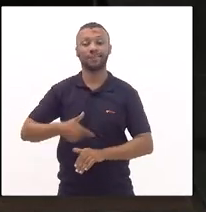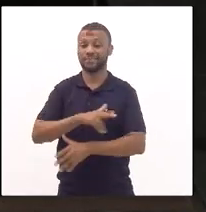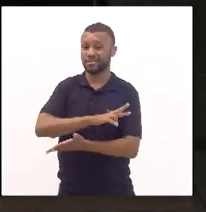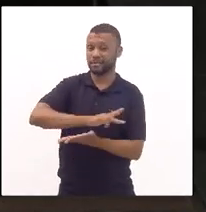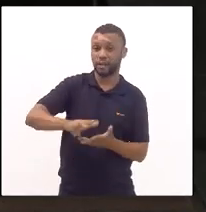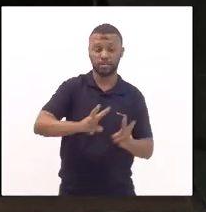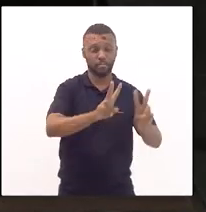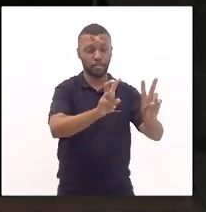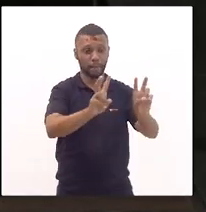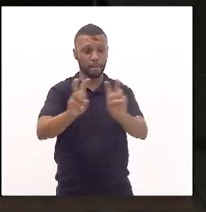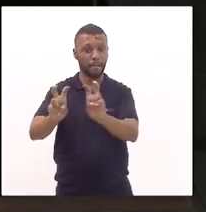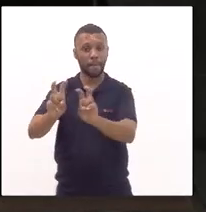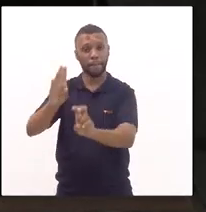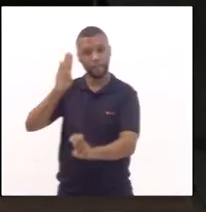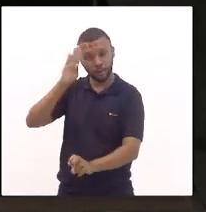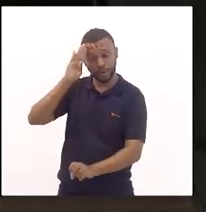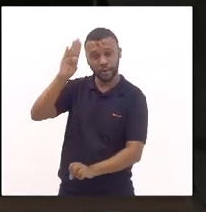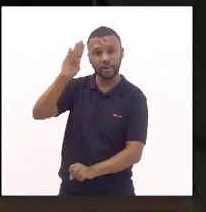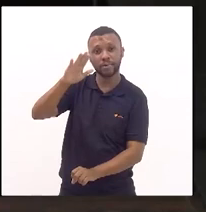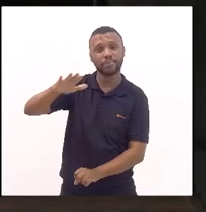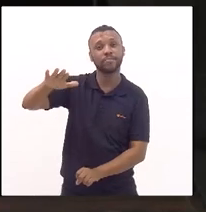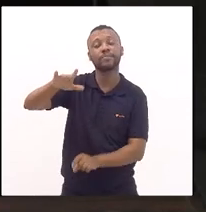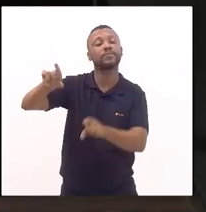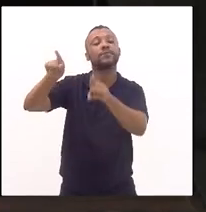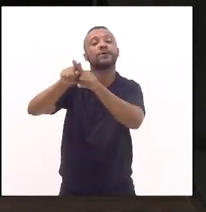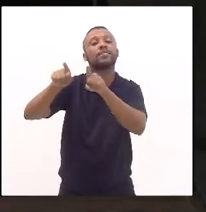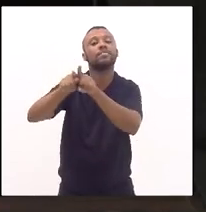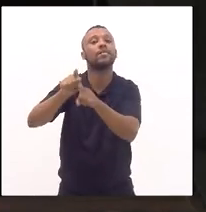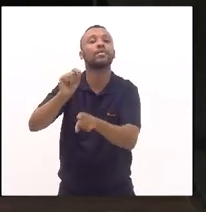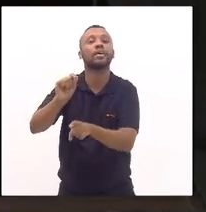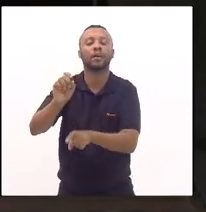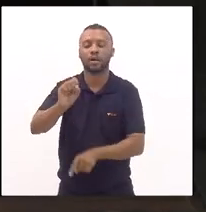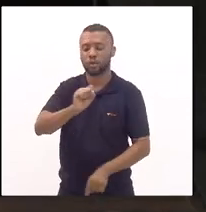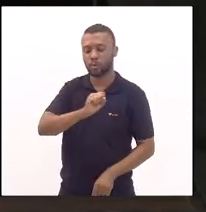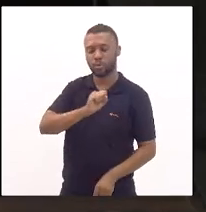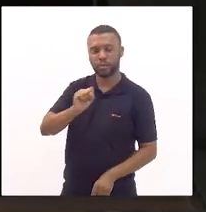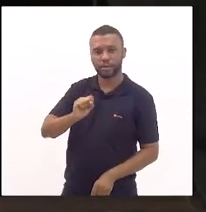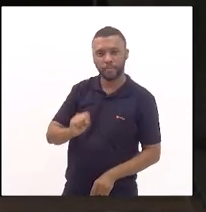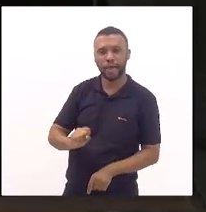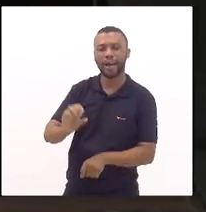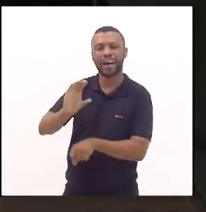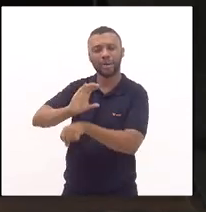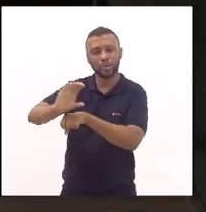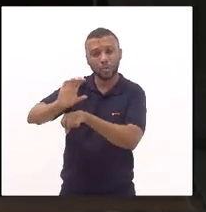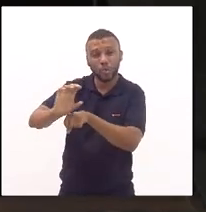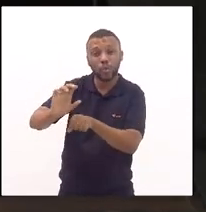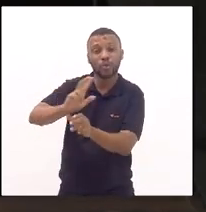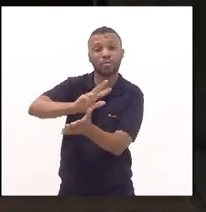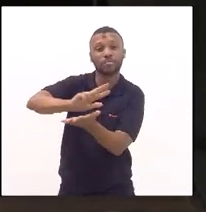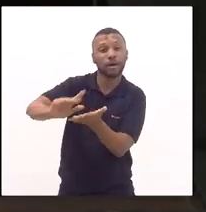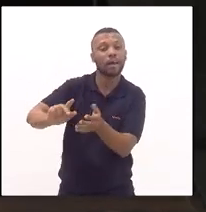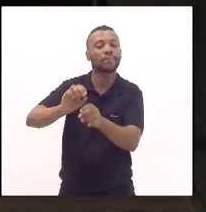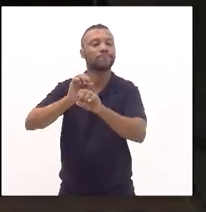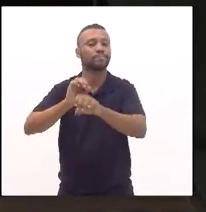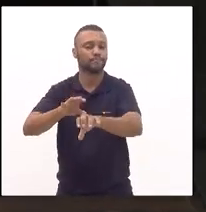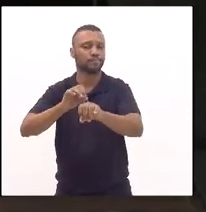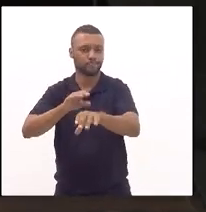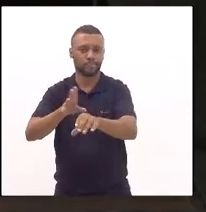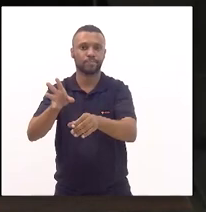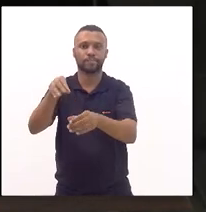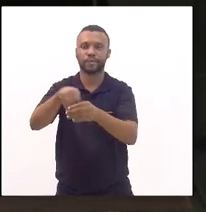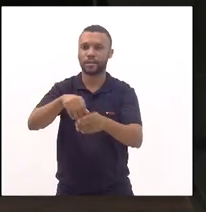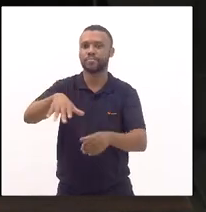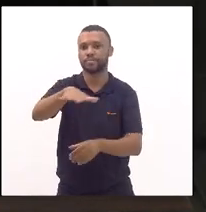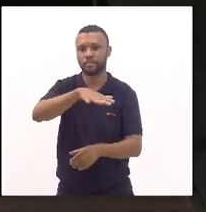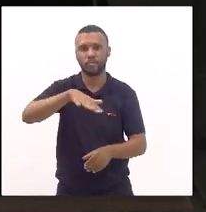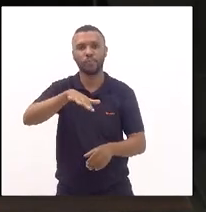frentes. Inclusive, na questão do SEBRAE, os cursos que serão ministrados, não é, por